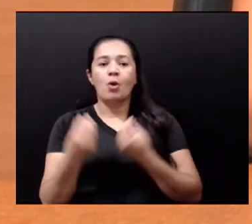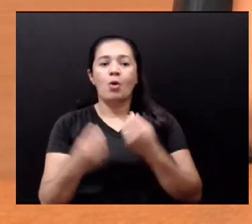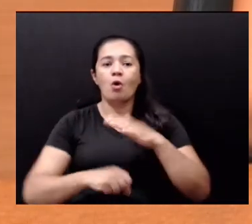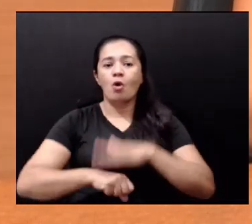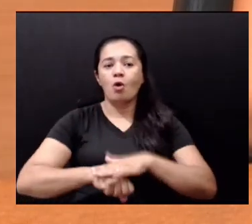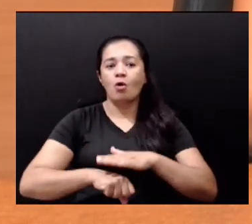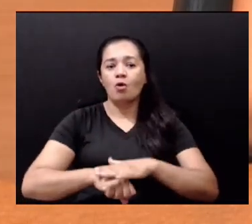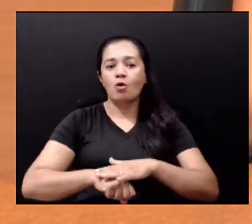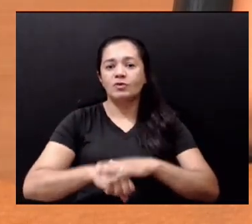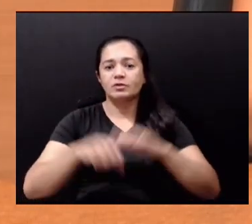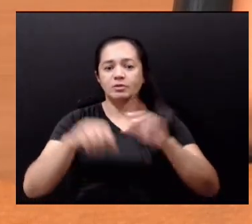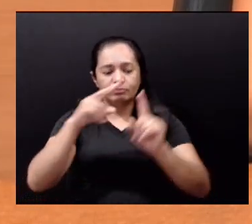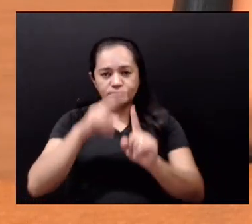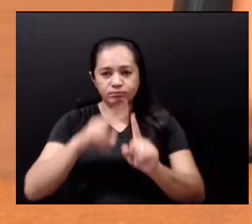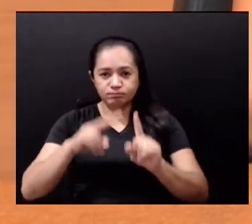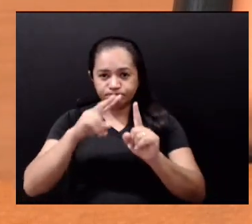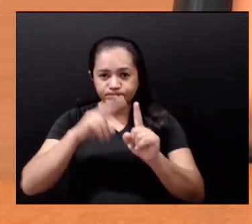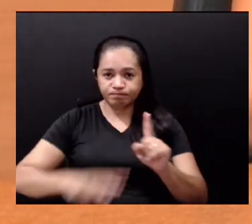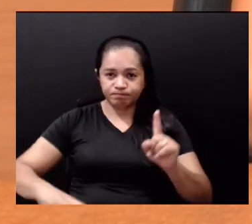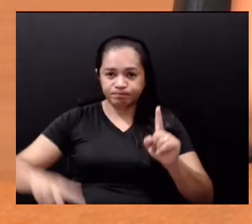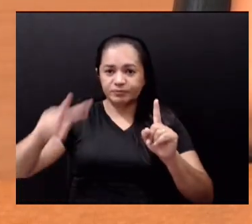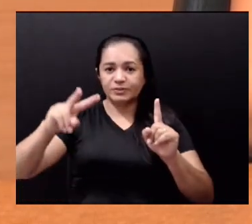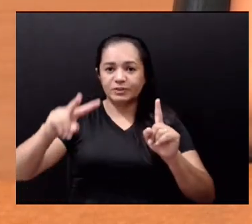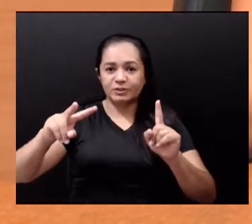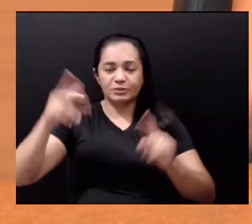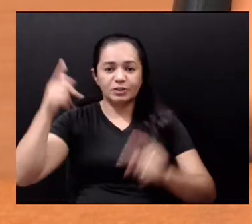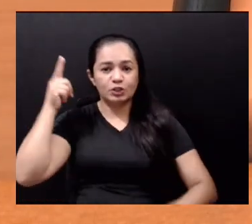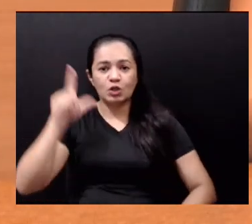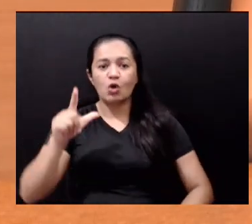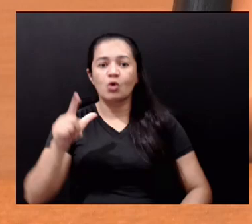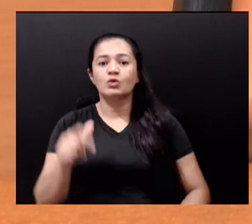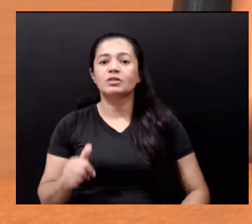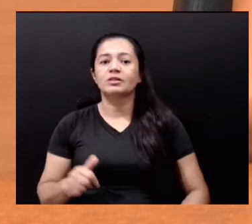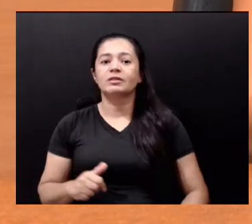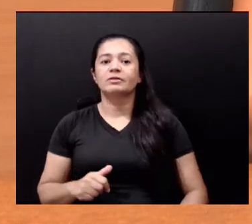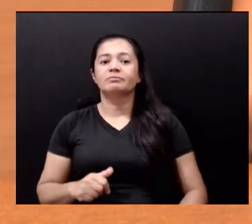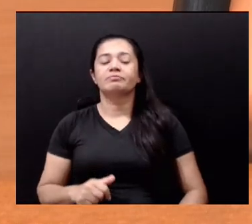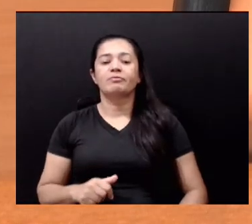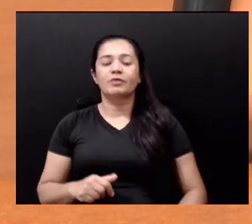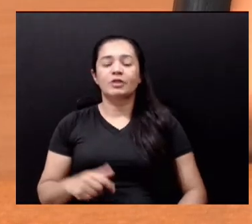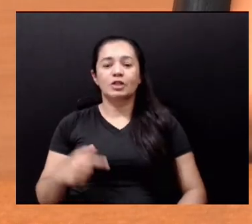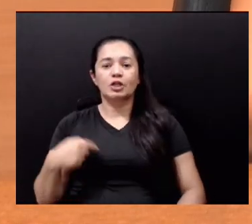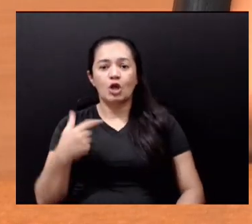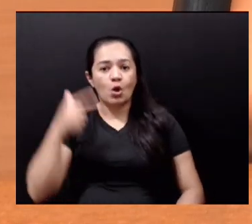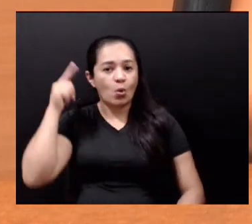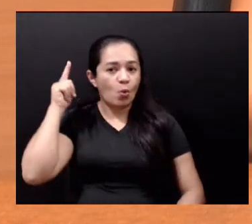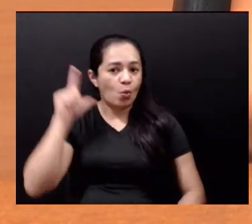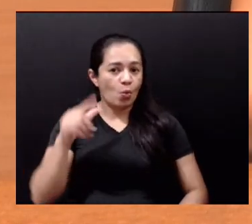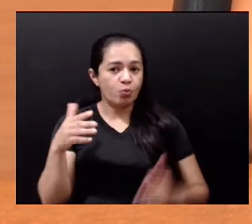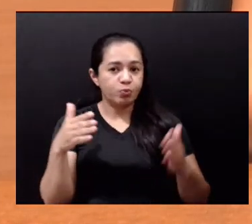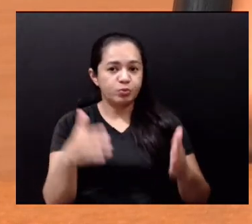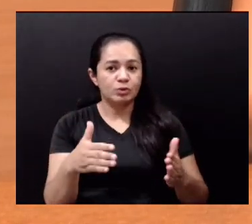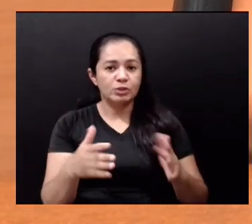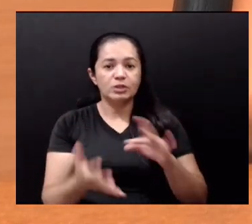visibilidade para esses dados, para que esses dados sejam mais confiáveis, para que a gente consiga chegar no que é a realidade, consiga abarcar o que